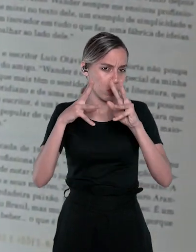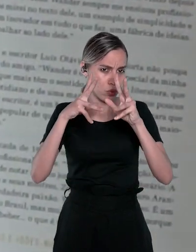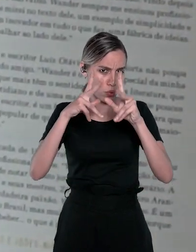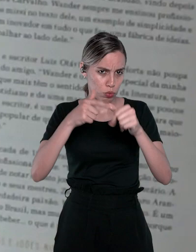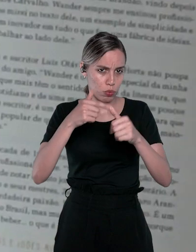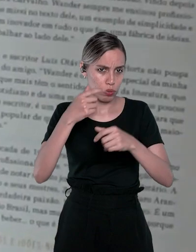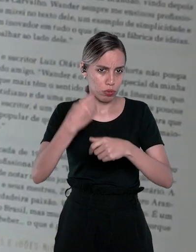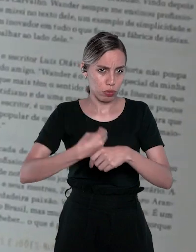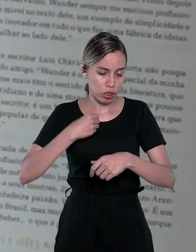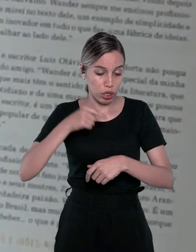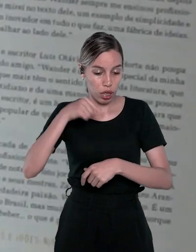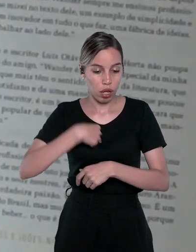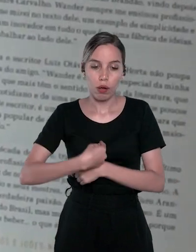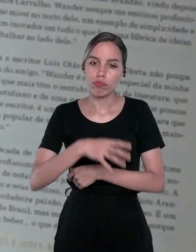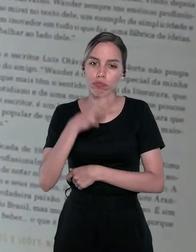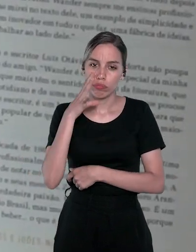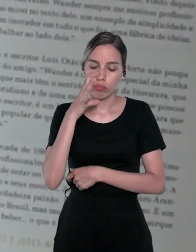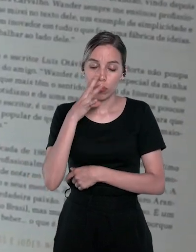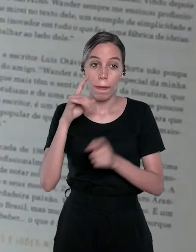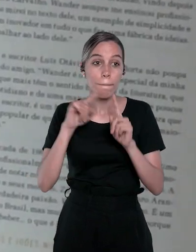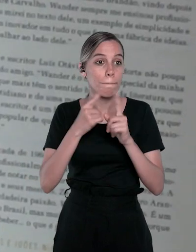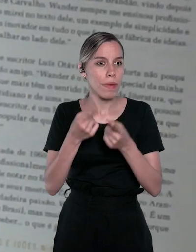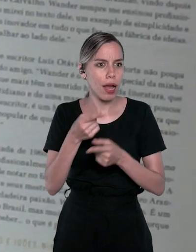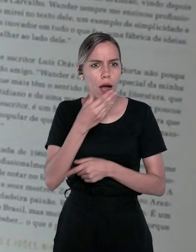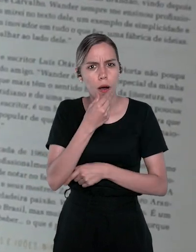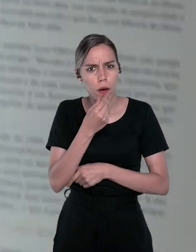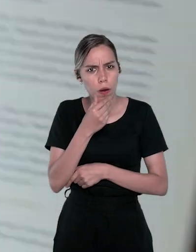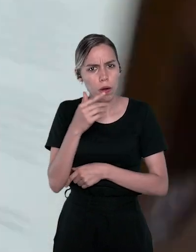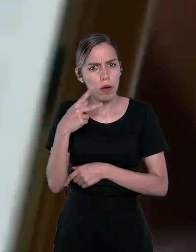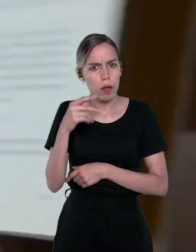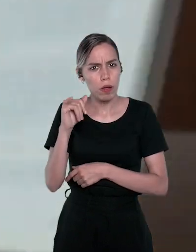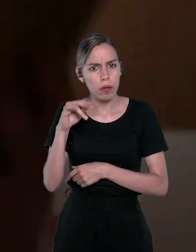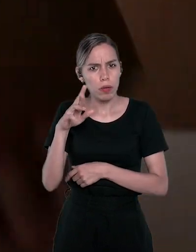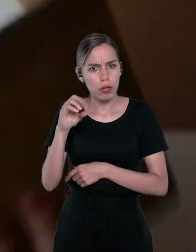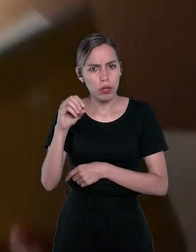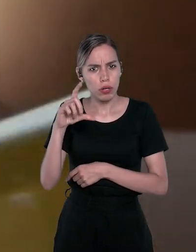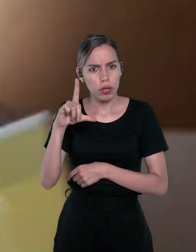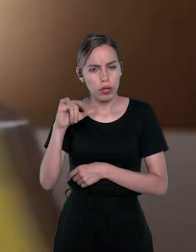E o Piroli tinha sofrido um AVC.